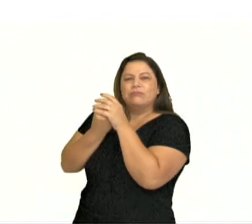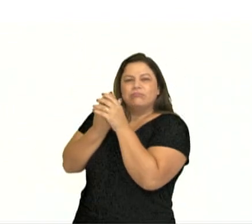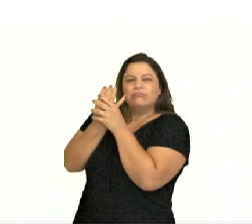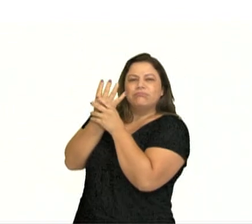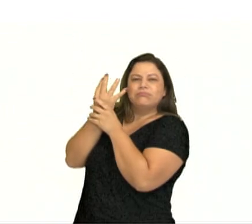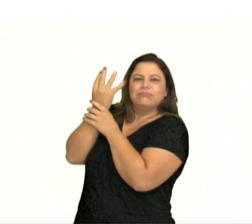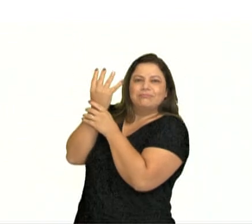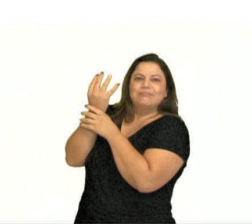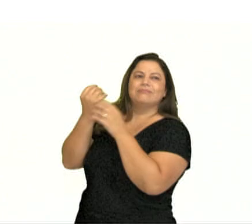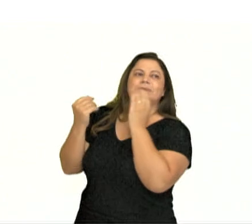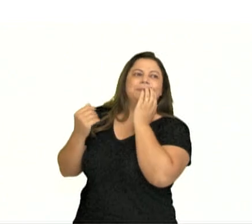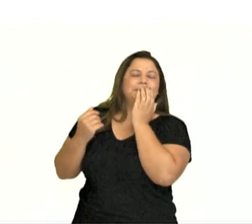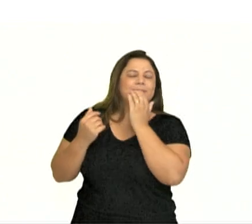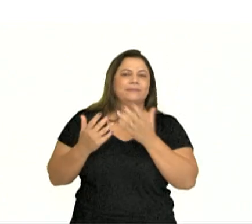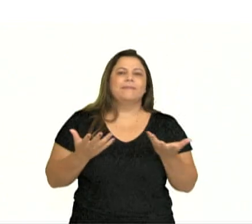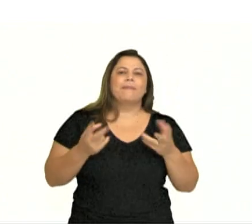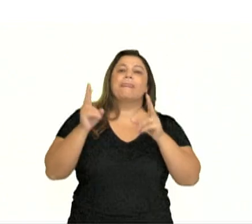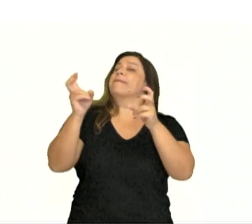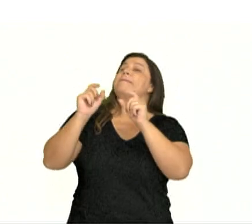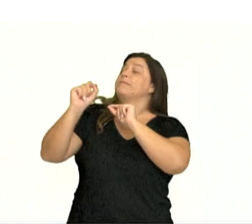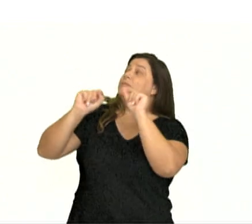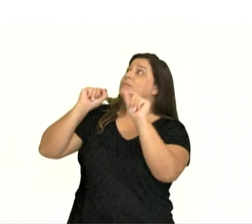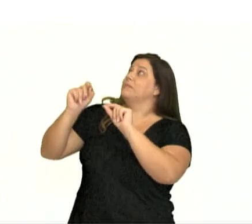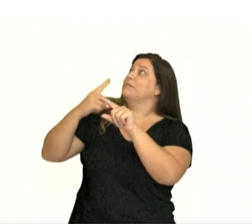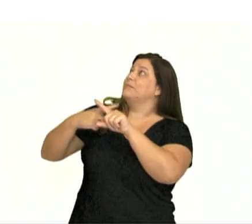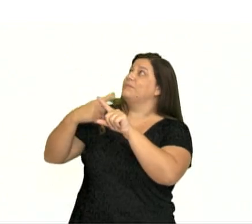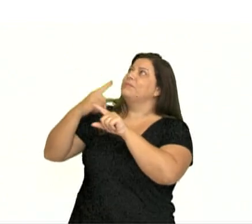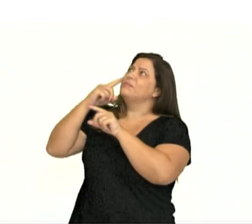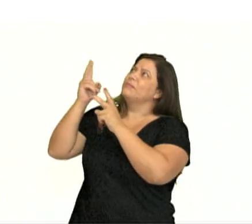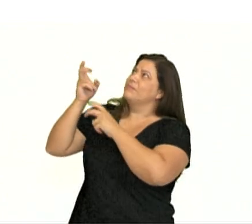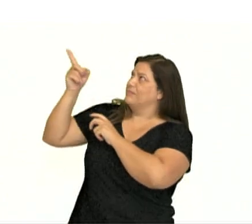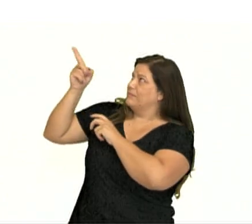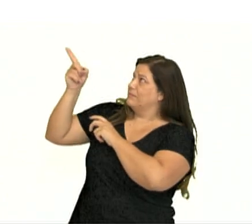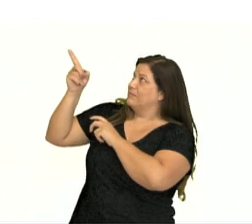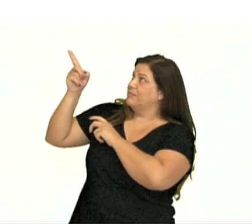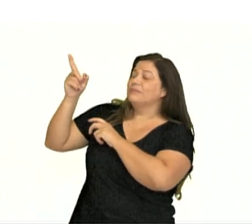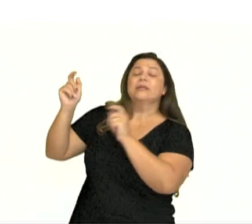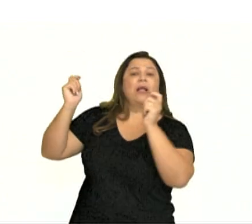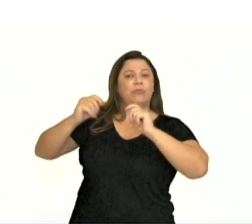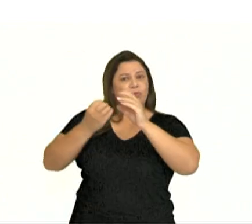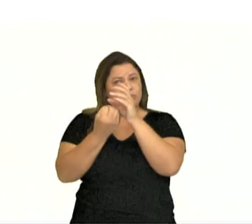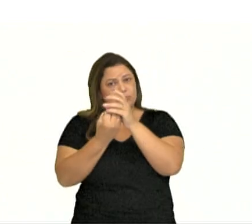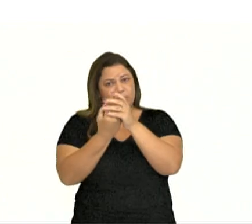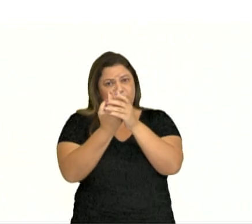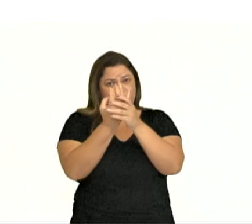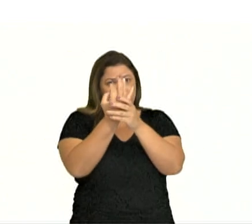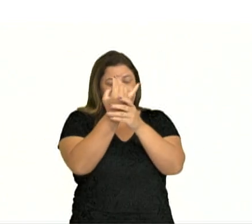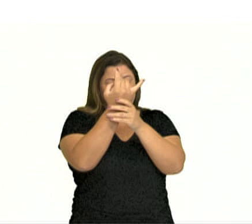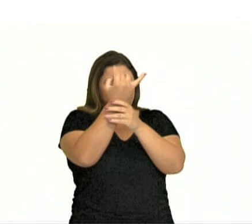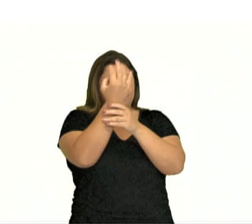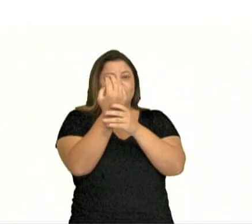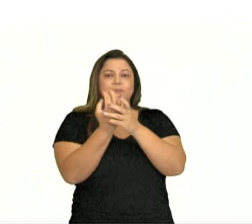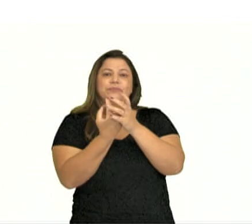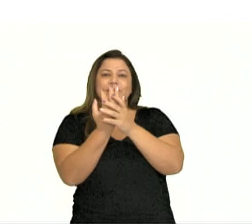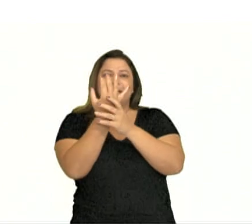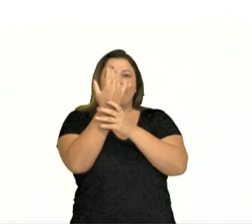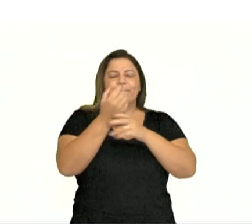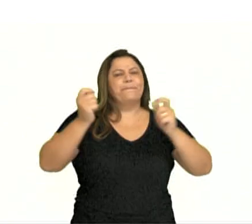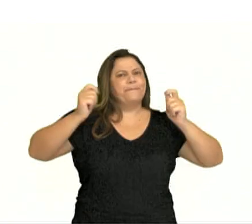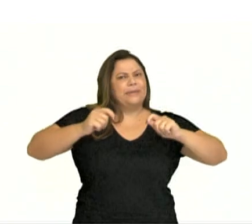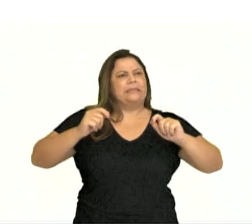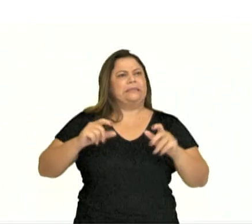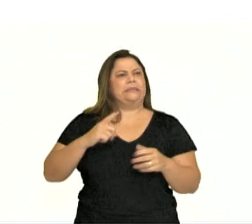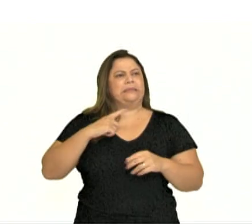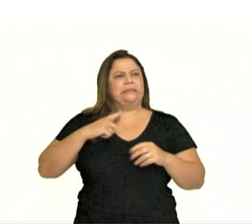tamanho. Qual é a função desse tecido? É responsável pelo crescimento da planta, das partes da planta. Está presente